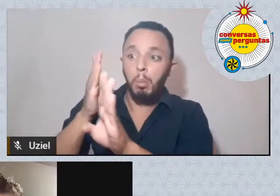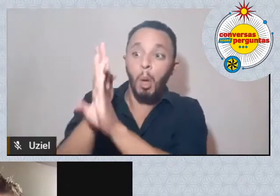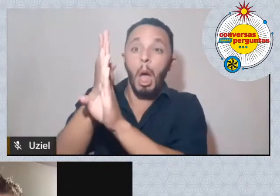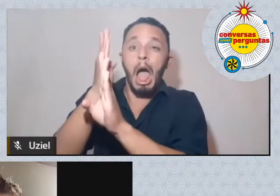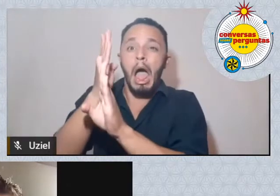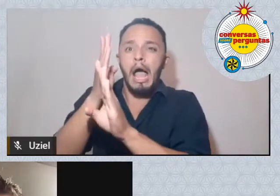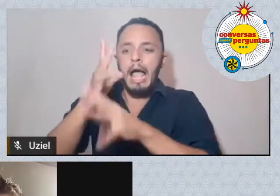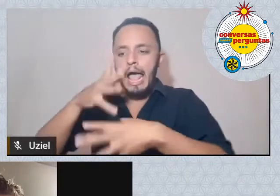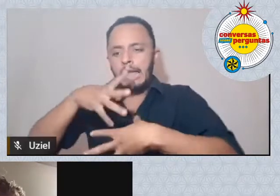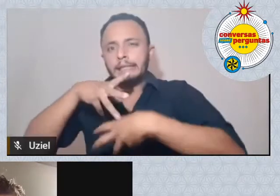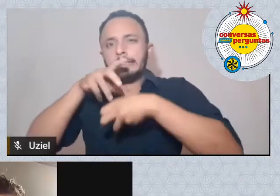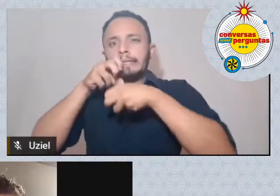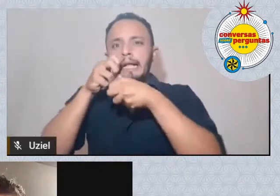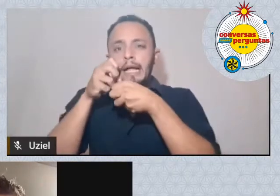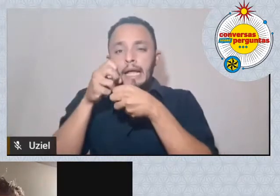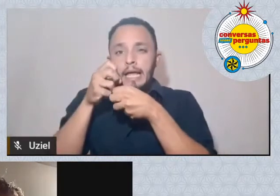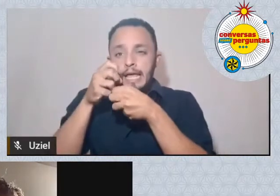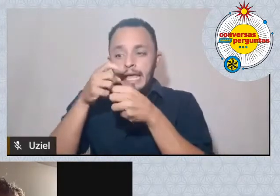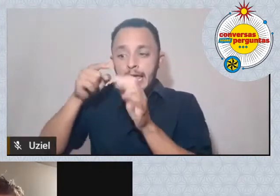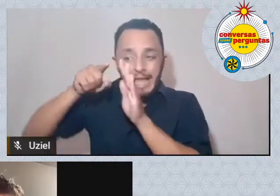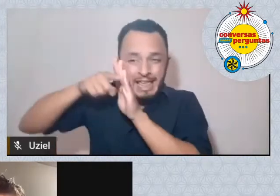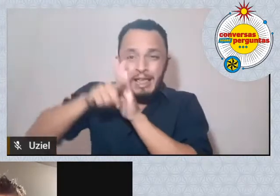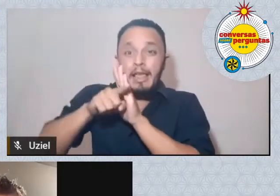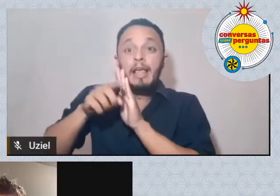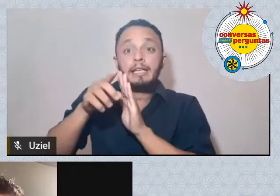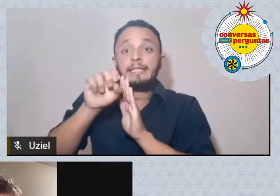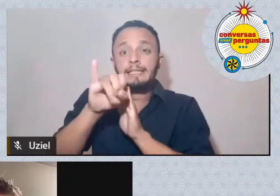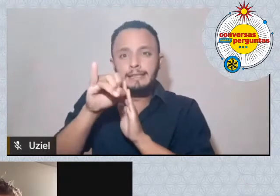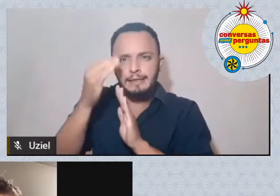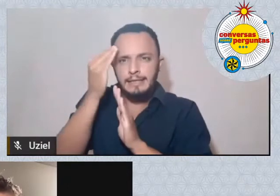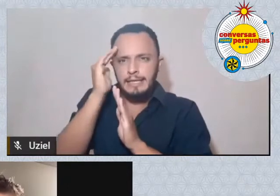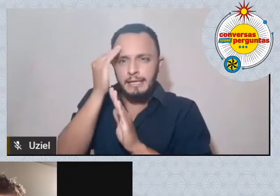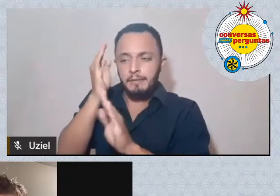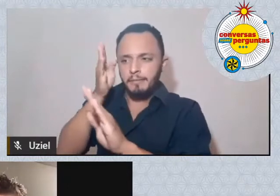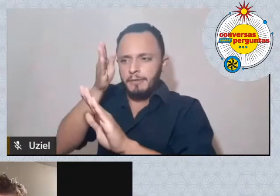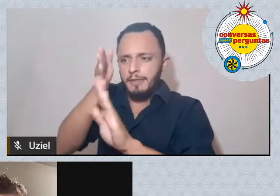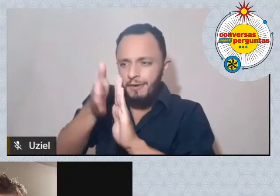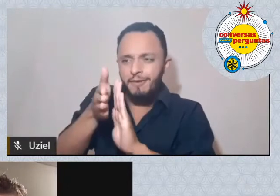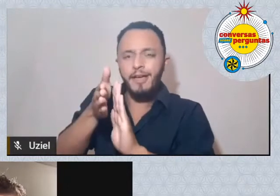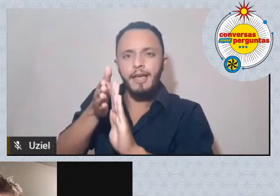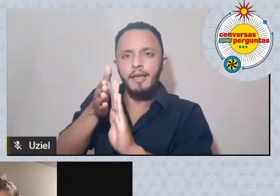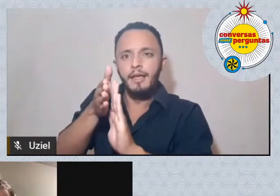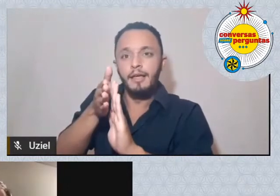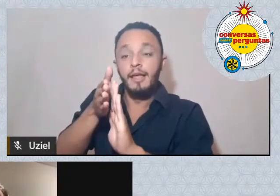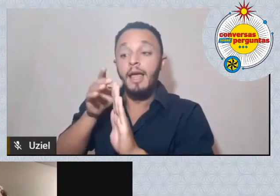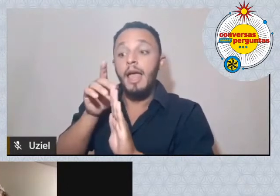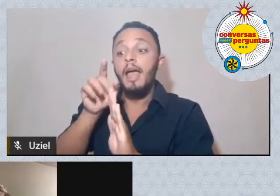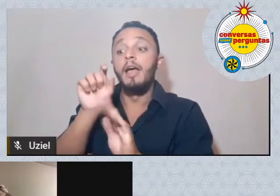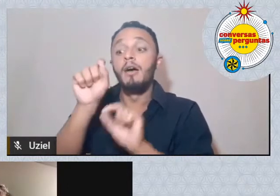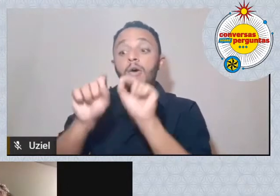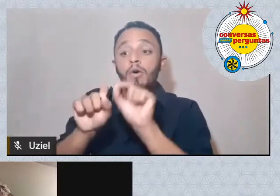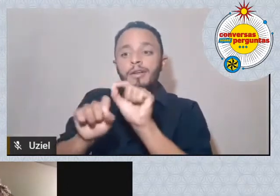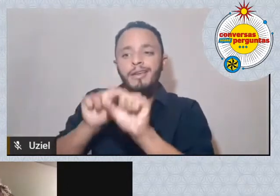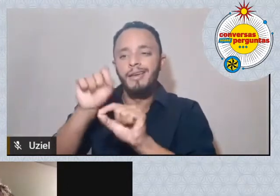aguçamento da doença, e naquele momento, se você intervém, o mínimo que você faça te traz o máximo de efeitos e